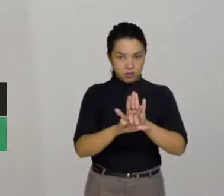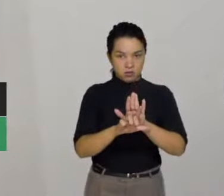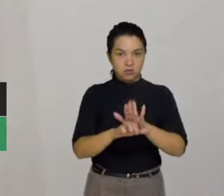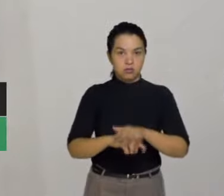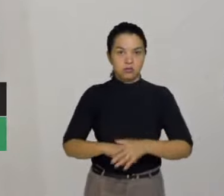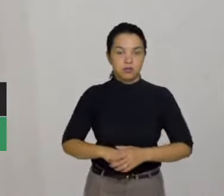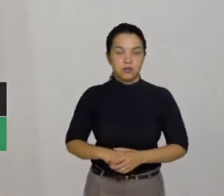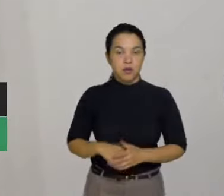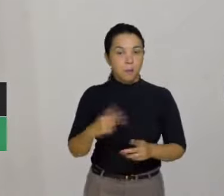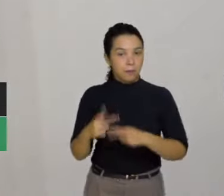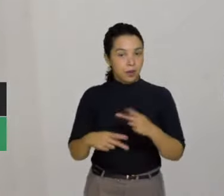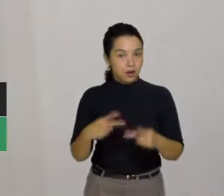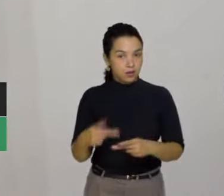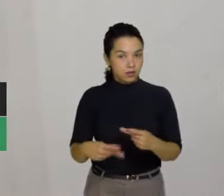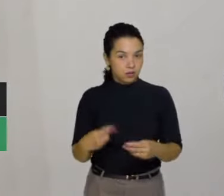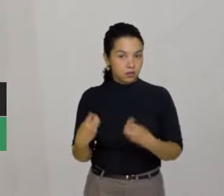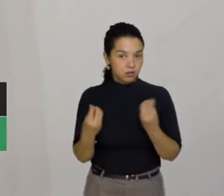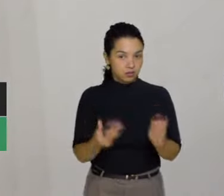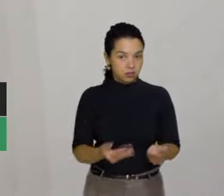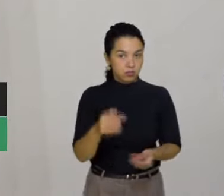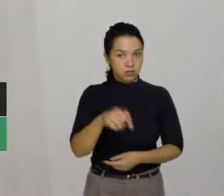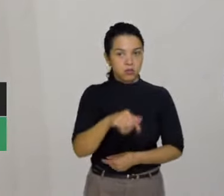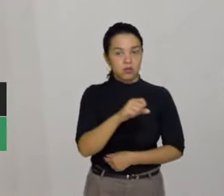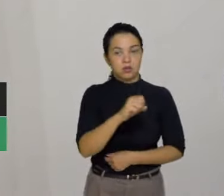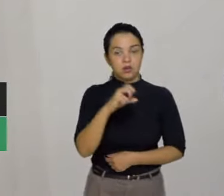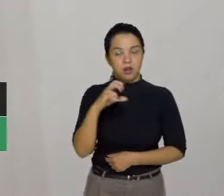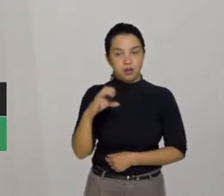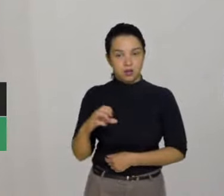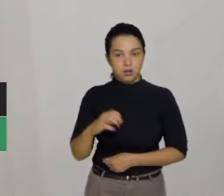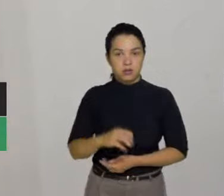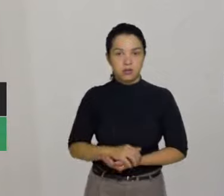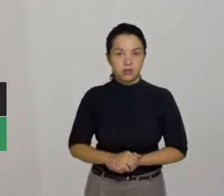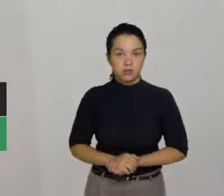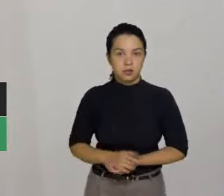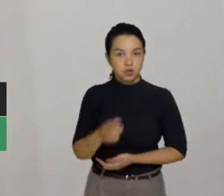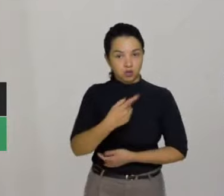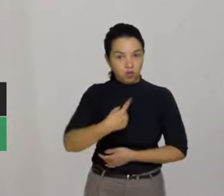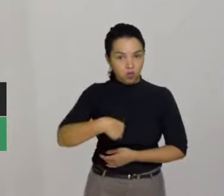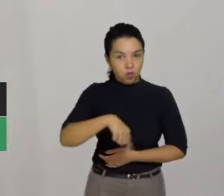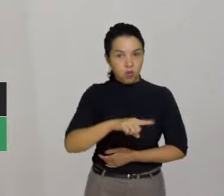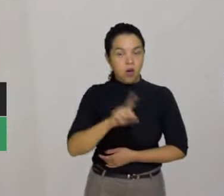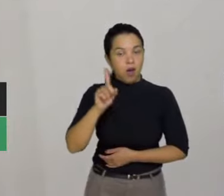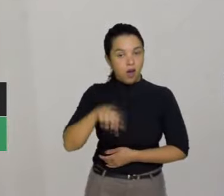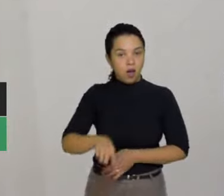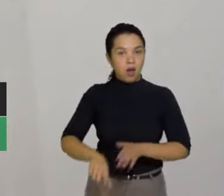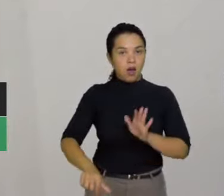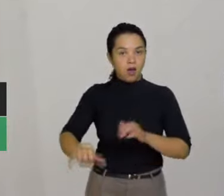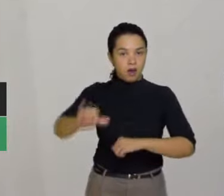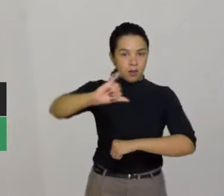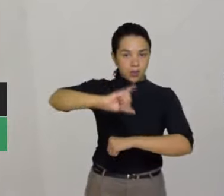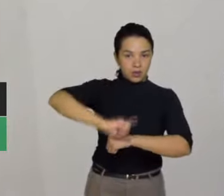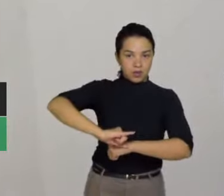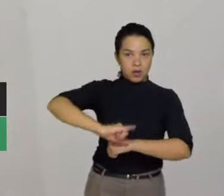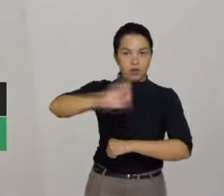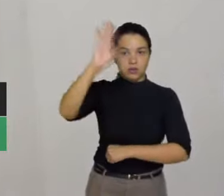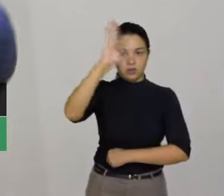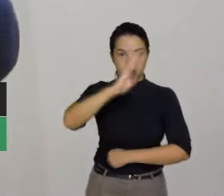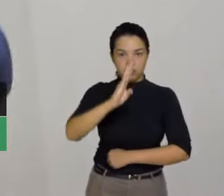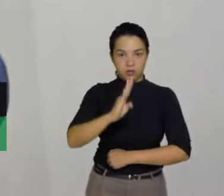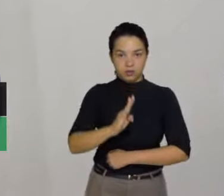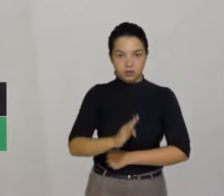São João Batista, para a colônia Nova Itália, dizendo que nós éramos, então, a capital nacional da